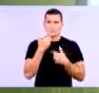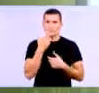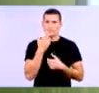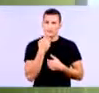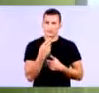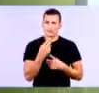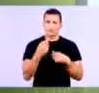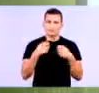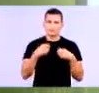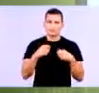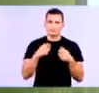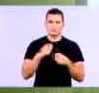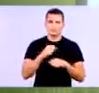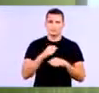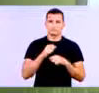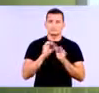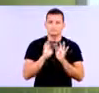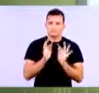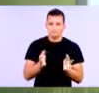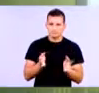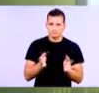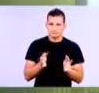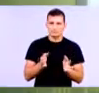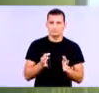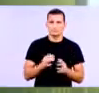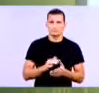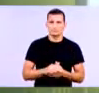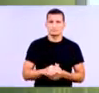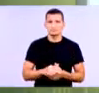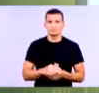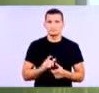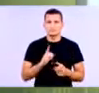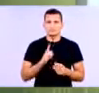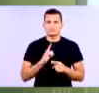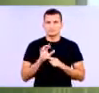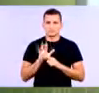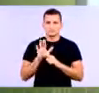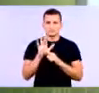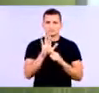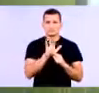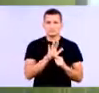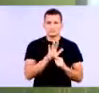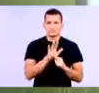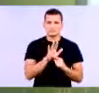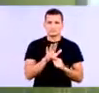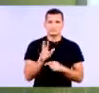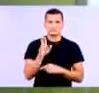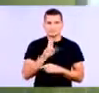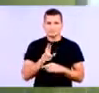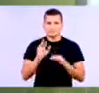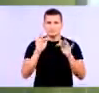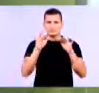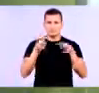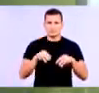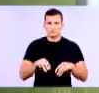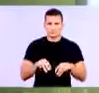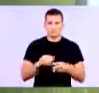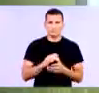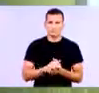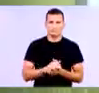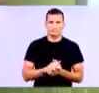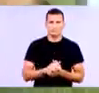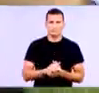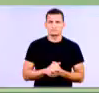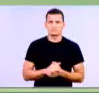tem que ser extremamente simples e que atenda exatamente o usuário final. Outra